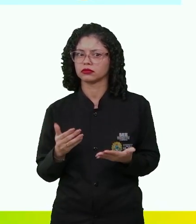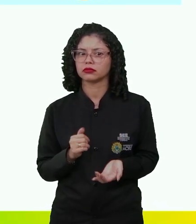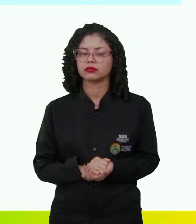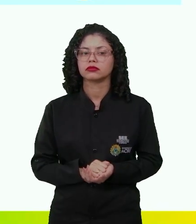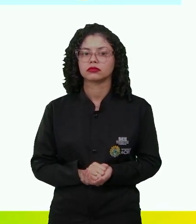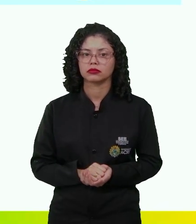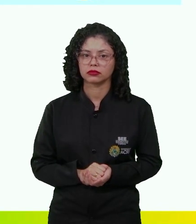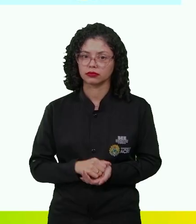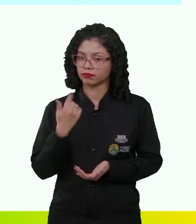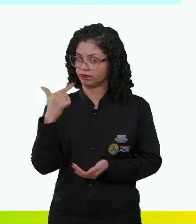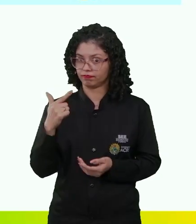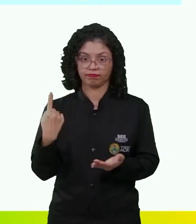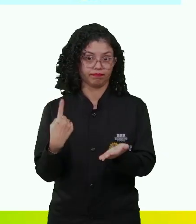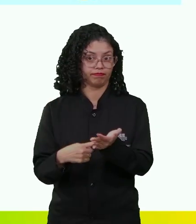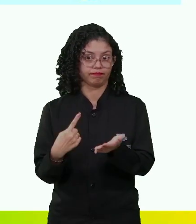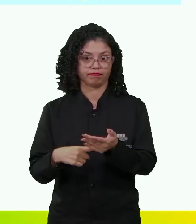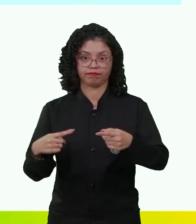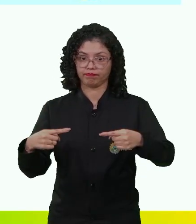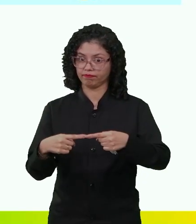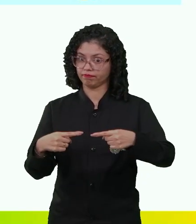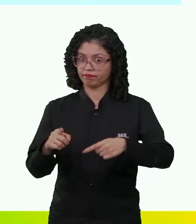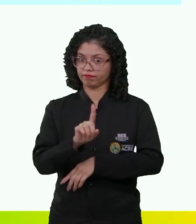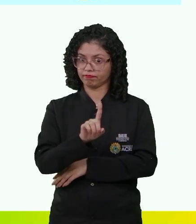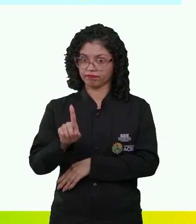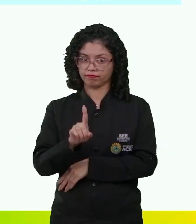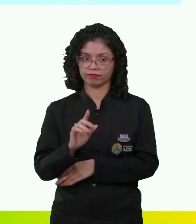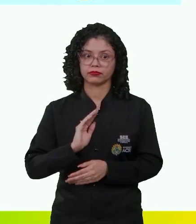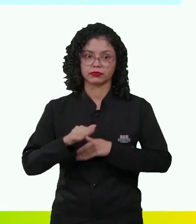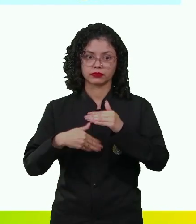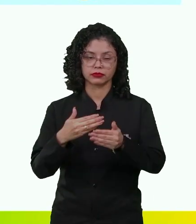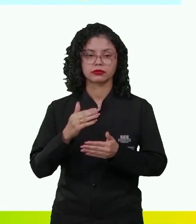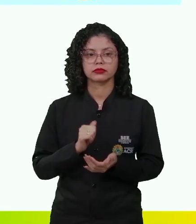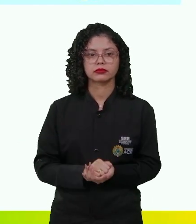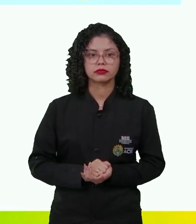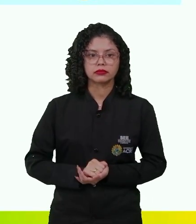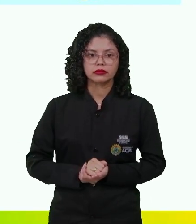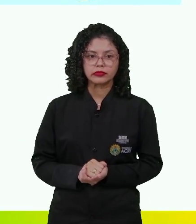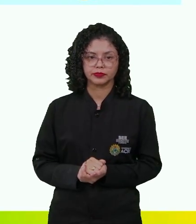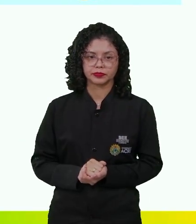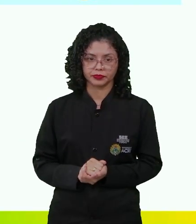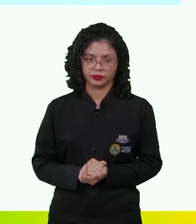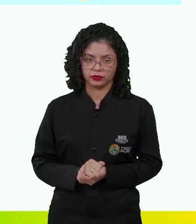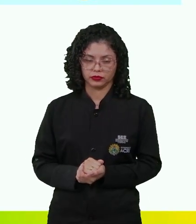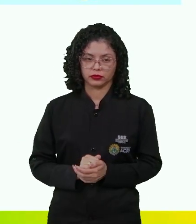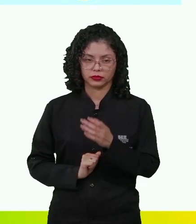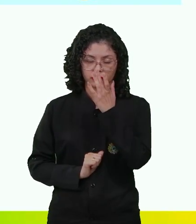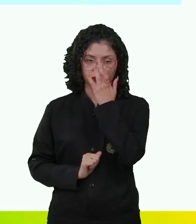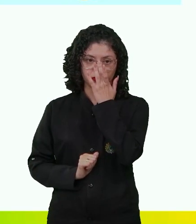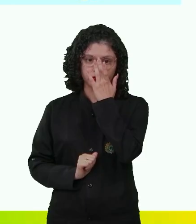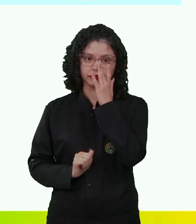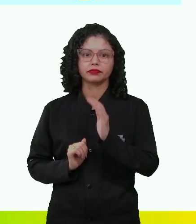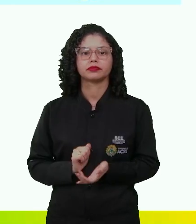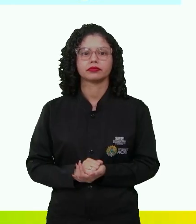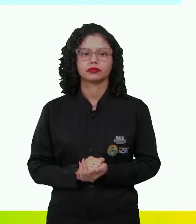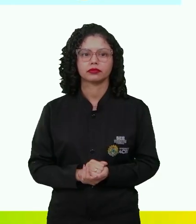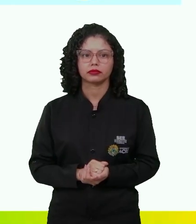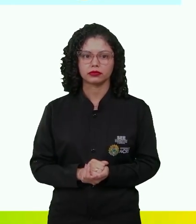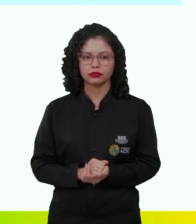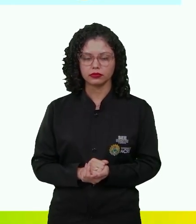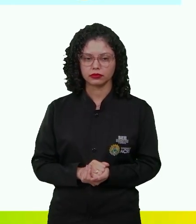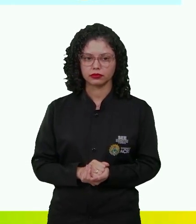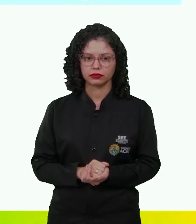Essa alta não combina com os países subdesenvolvidos, então é falso. A